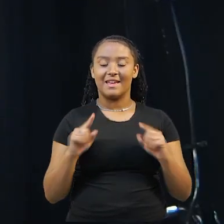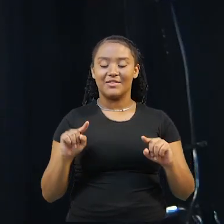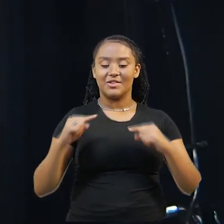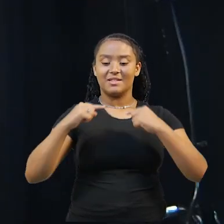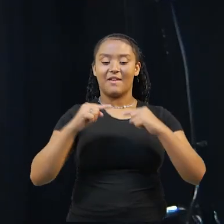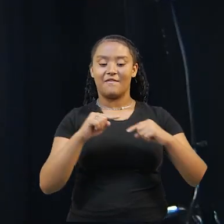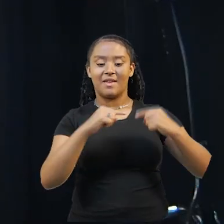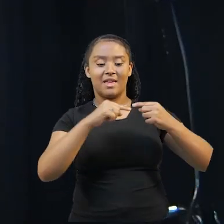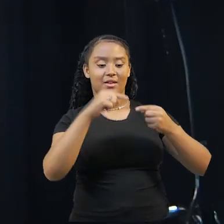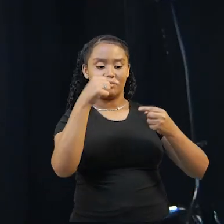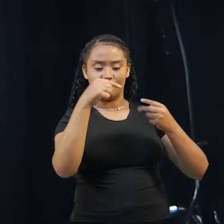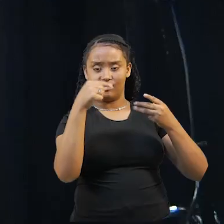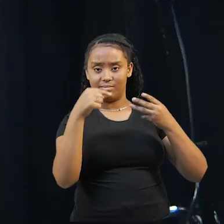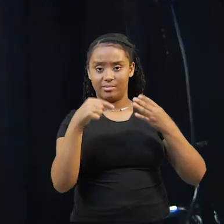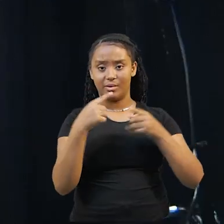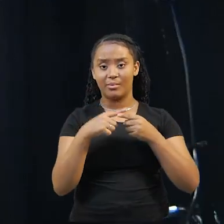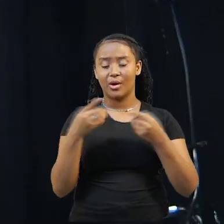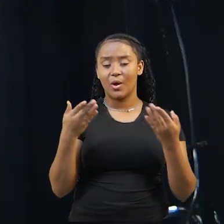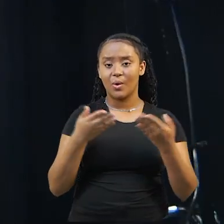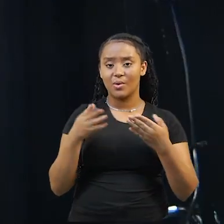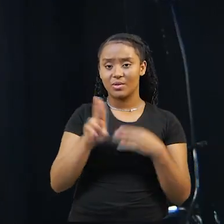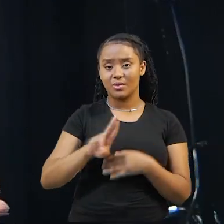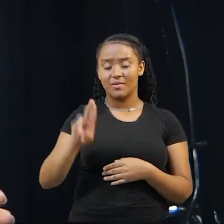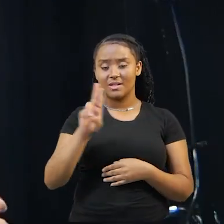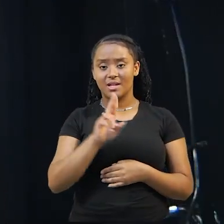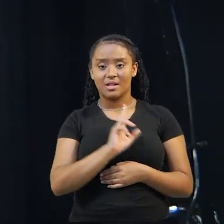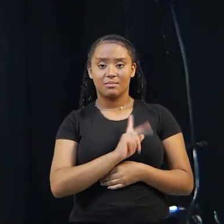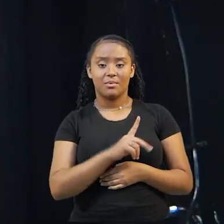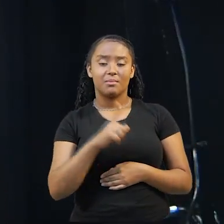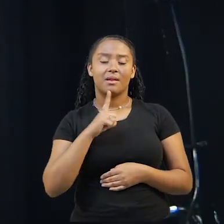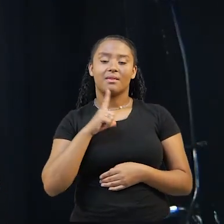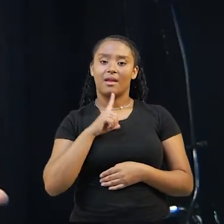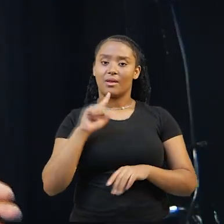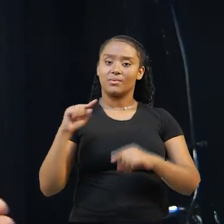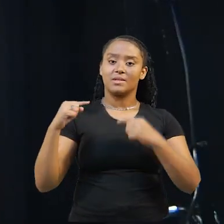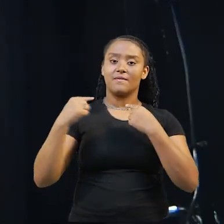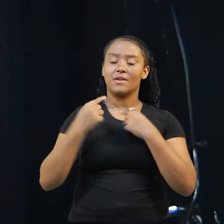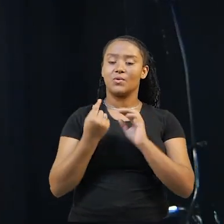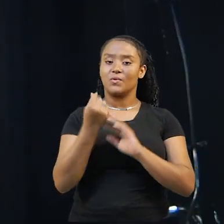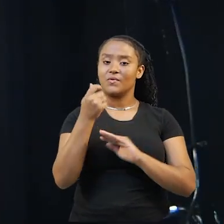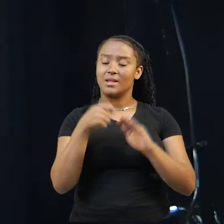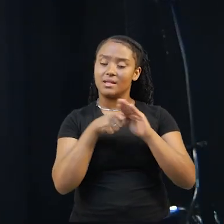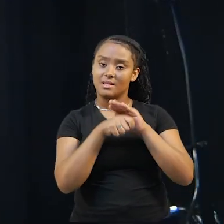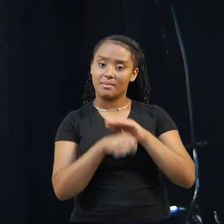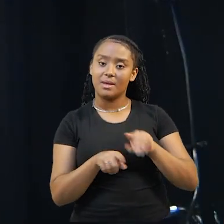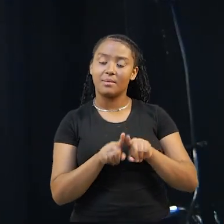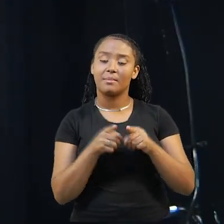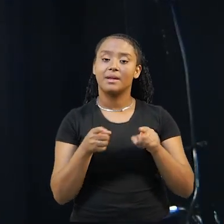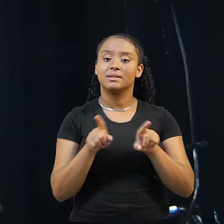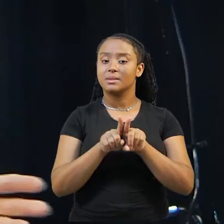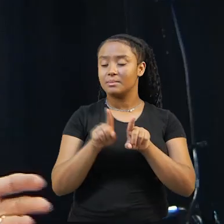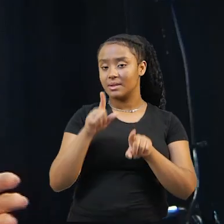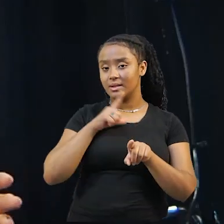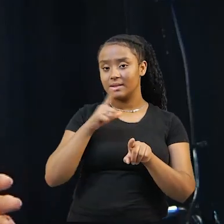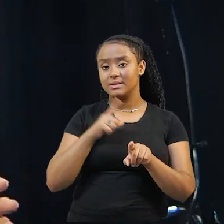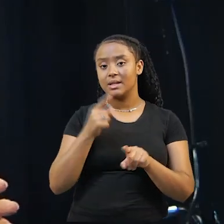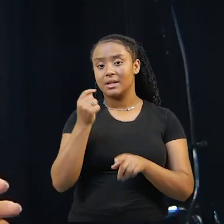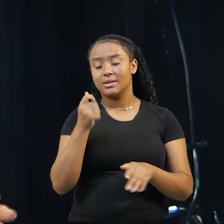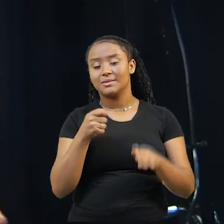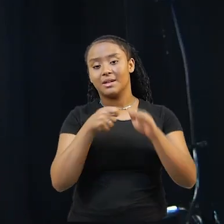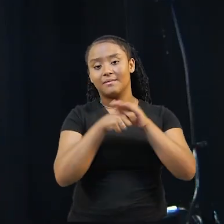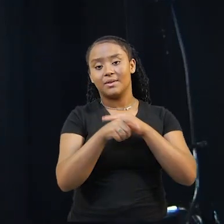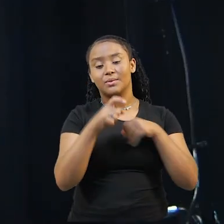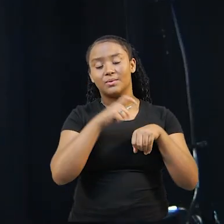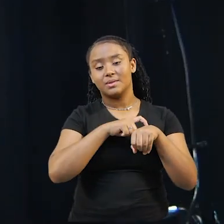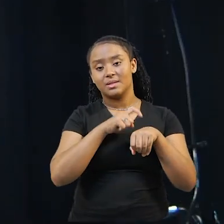universidade pública, ela sofre o desafio do financiamento, mas ela sofre também o desafio dos tempos atuais,